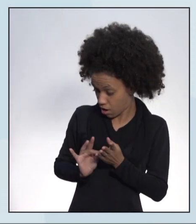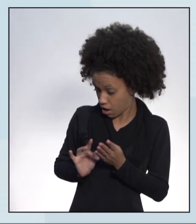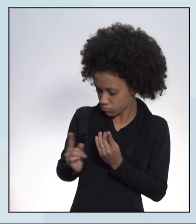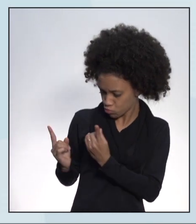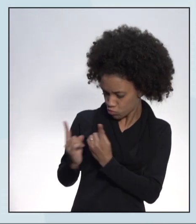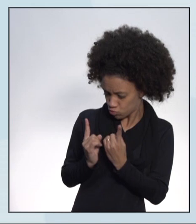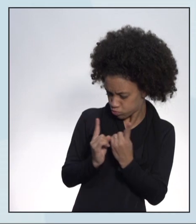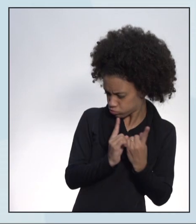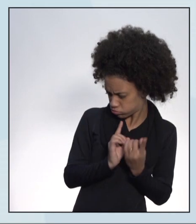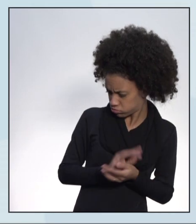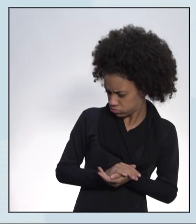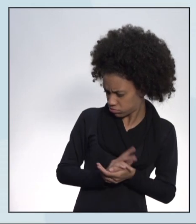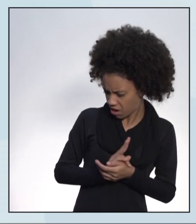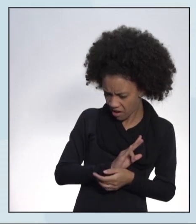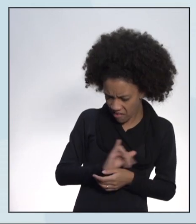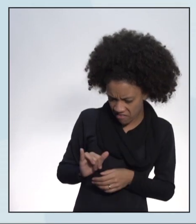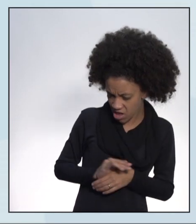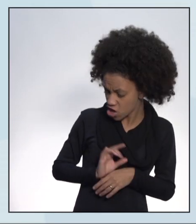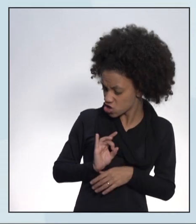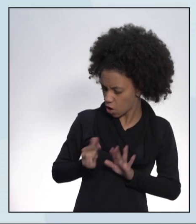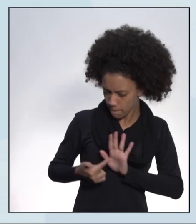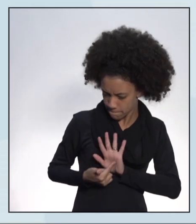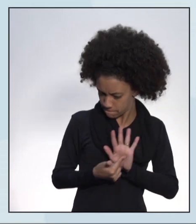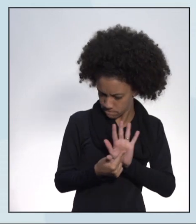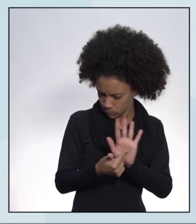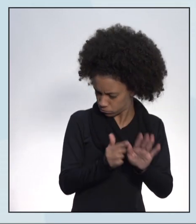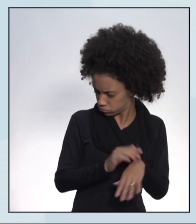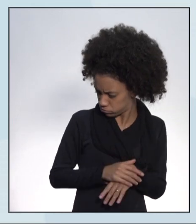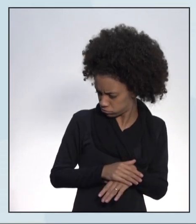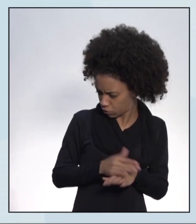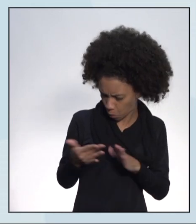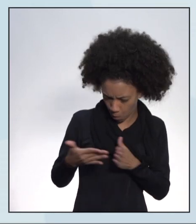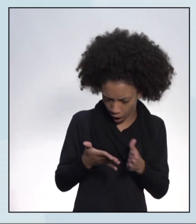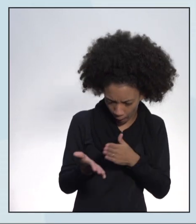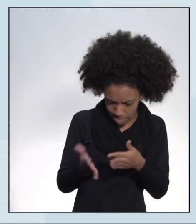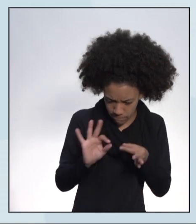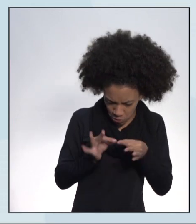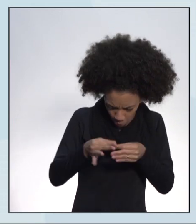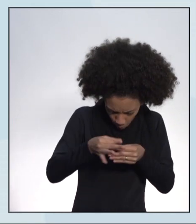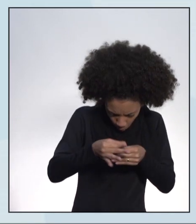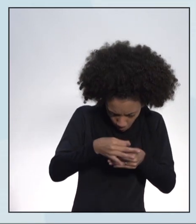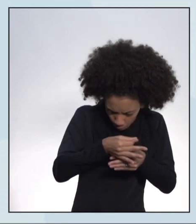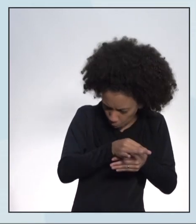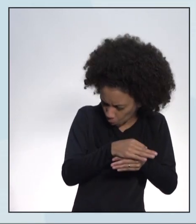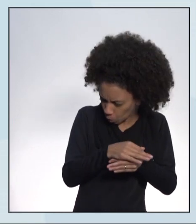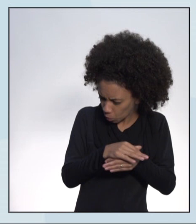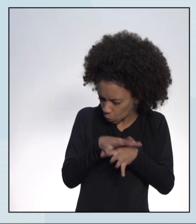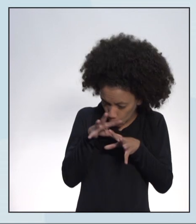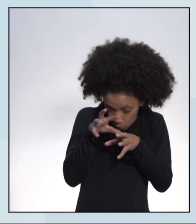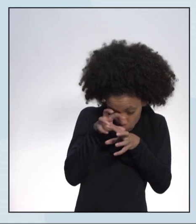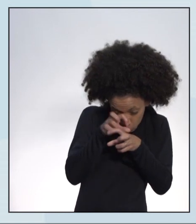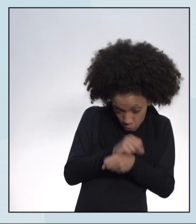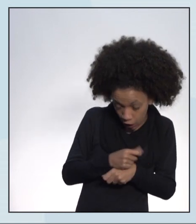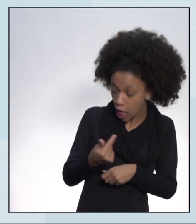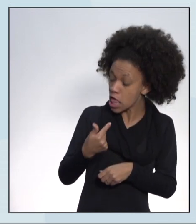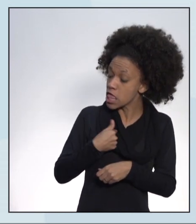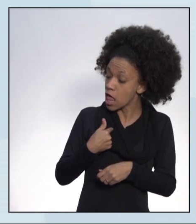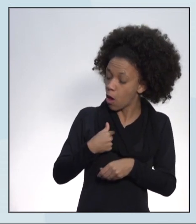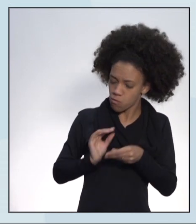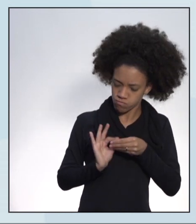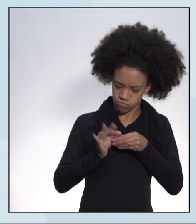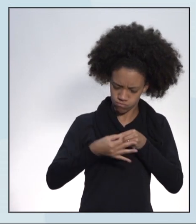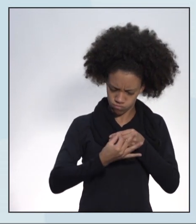adiante, vai só mostrando o caminho, vai fazendo o trabalho obscuro e infimo, e eu que prendo,